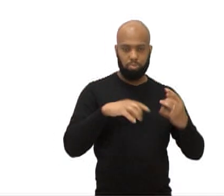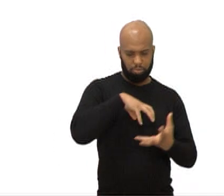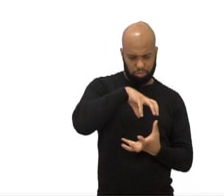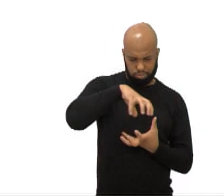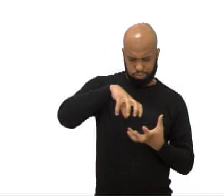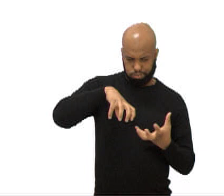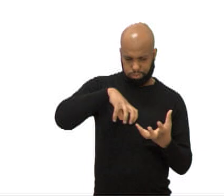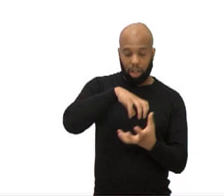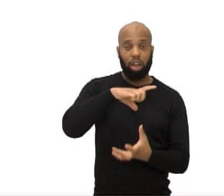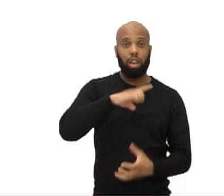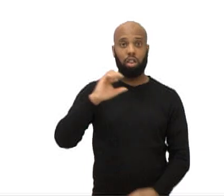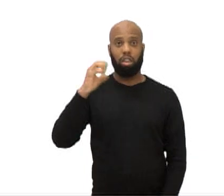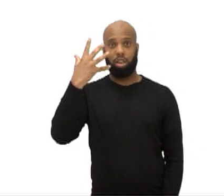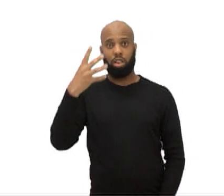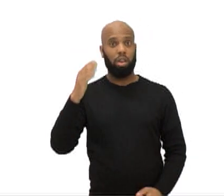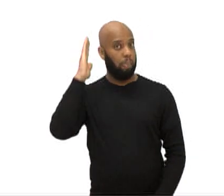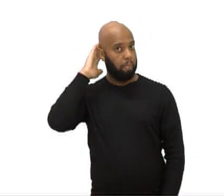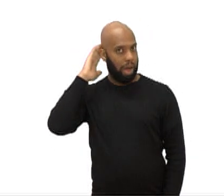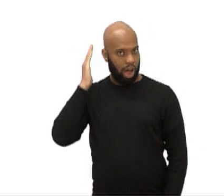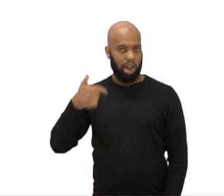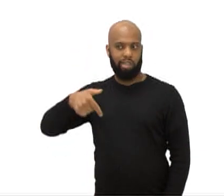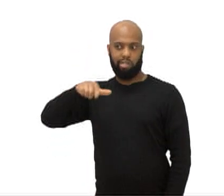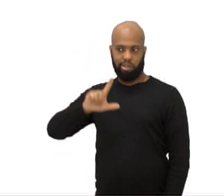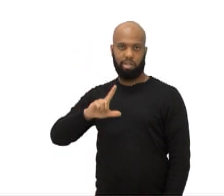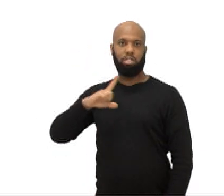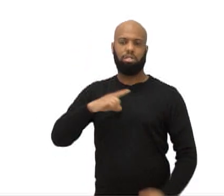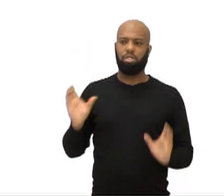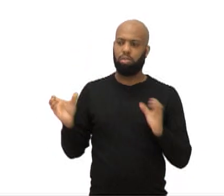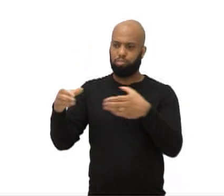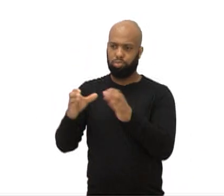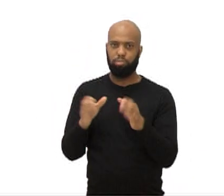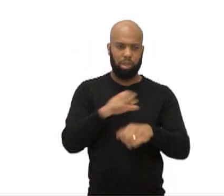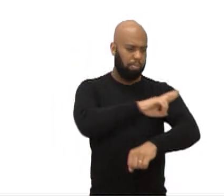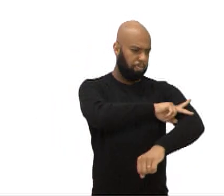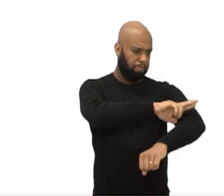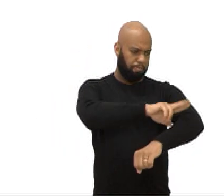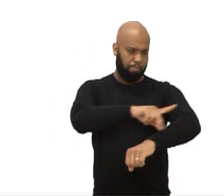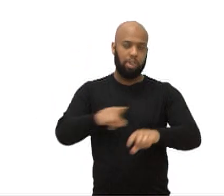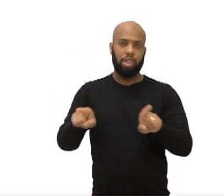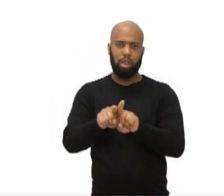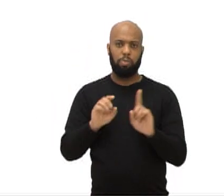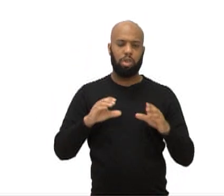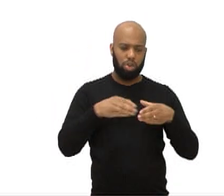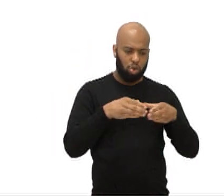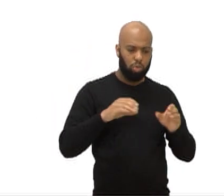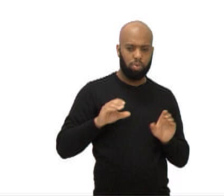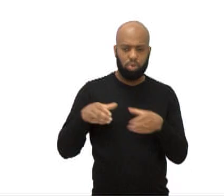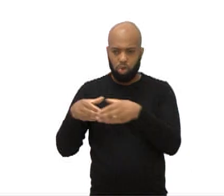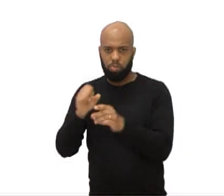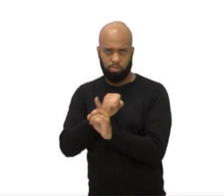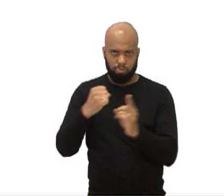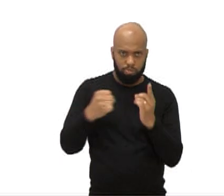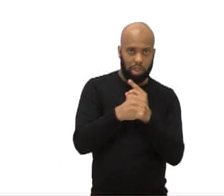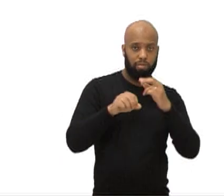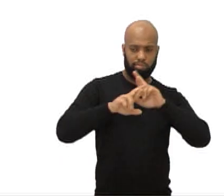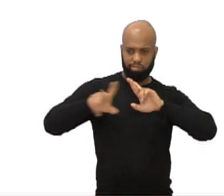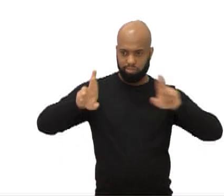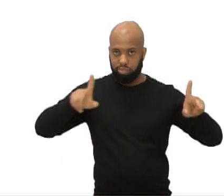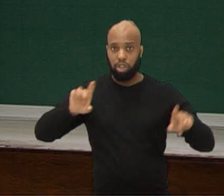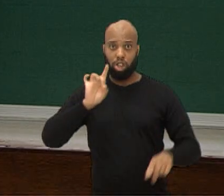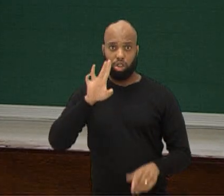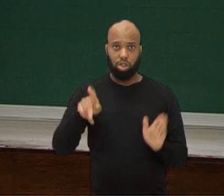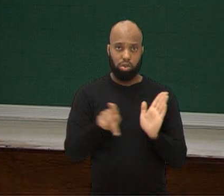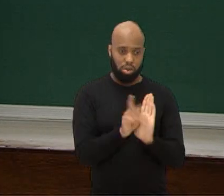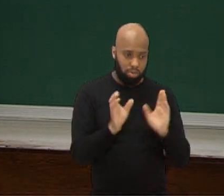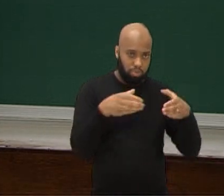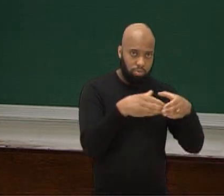movimento, ocorrido no Grão-Pará, que reuniu pessoas de várias etnias e classes sociais diferentes. Olha que interessante, não foi